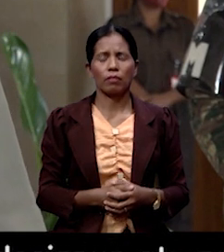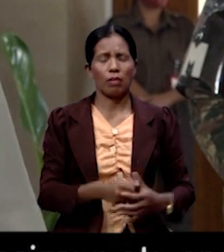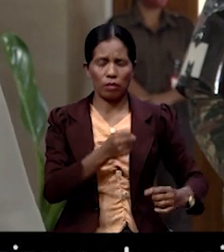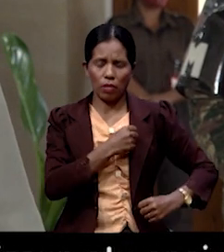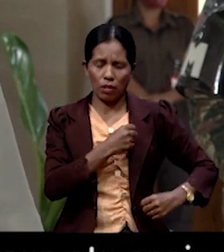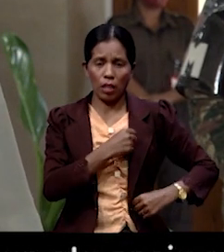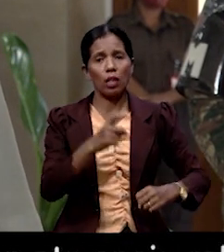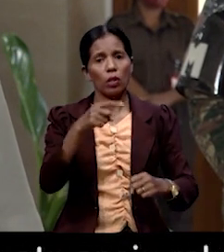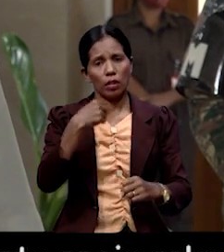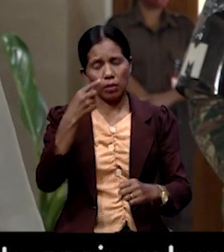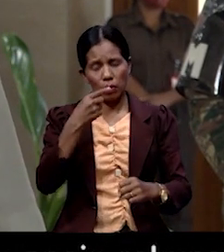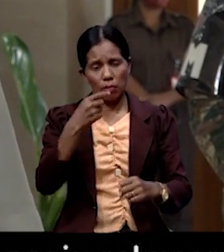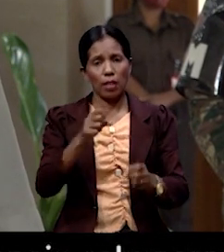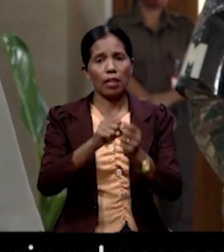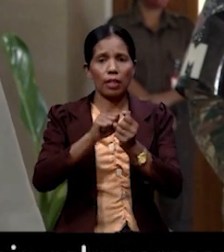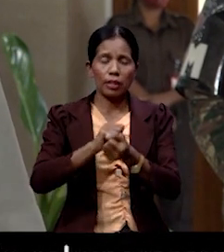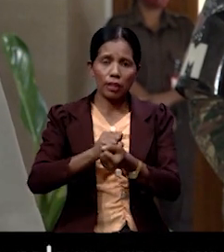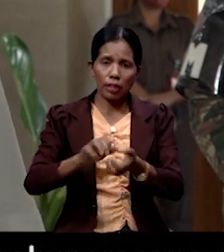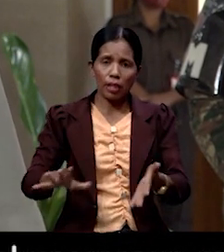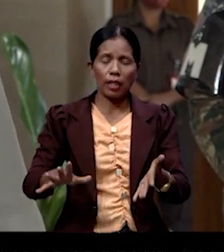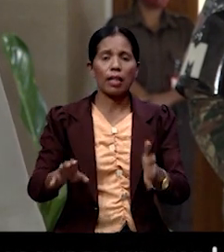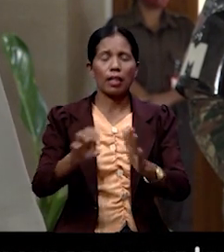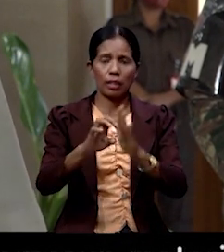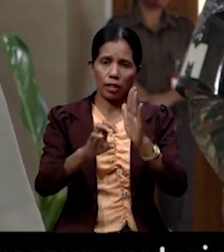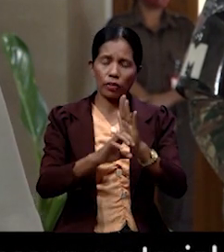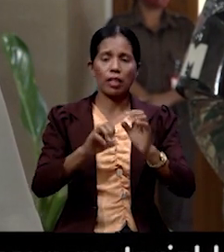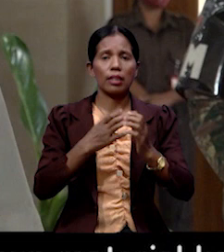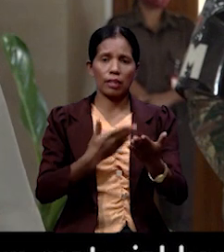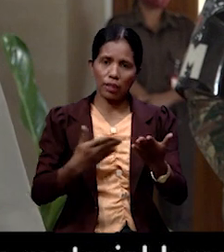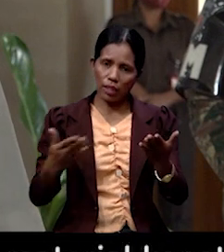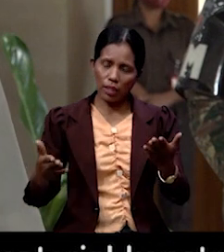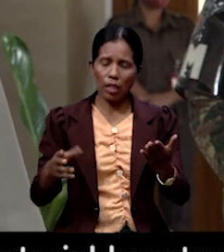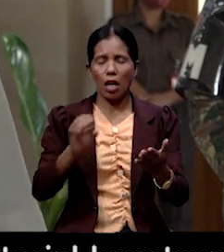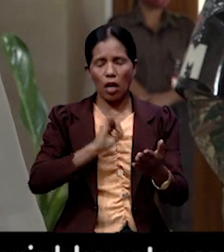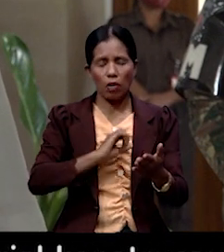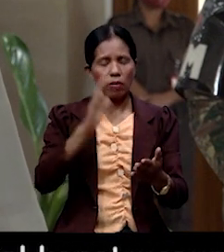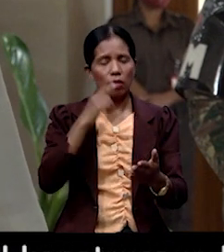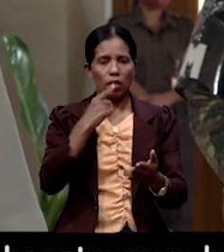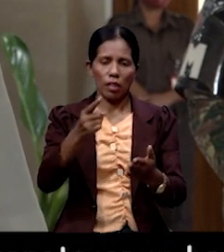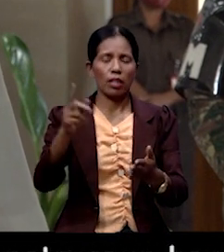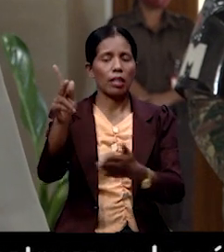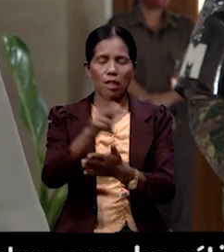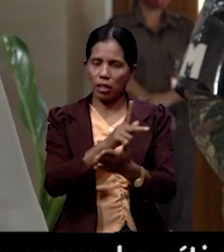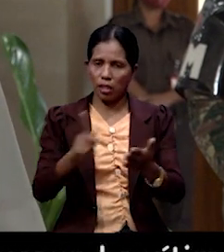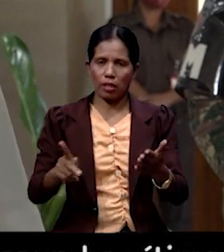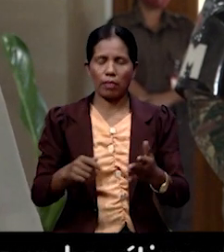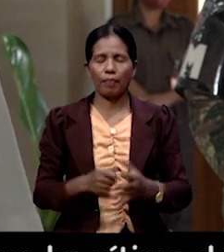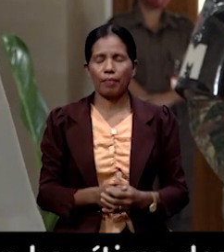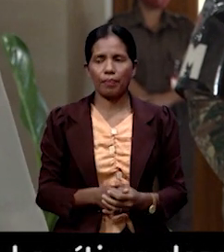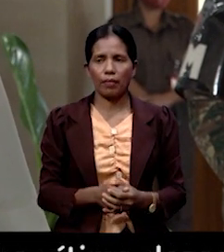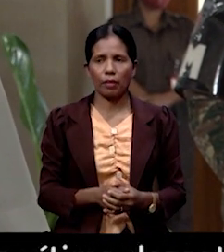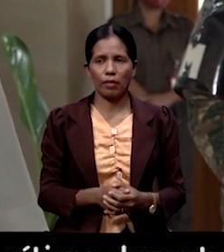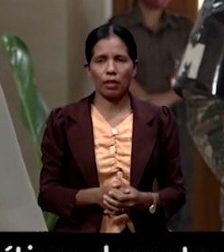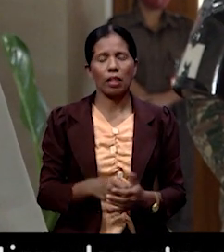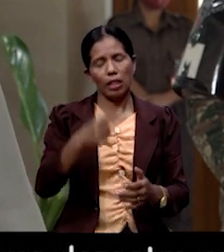que estraga, Estado não é assassino, eu considero esse crime. Crime. Por ou estraga careta ainda, ou ainda, tamarit